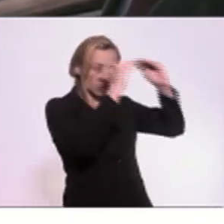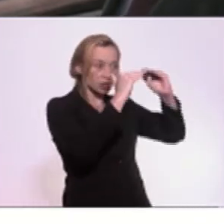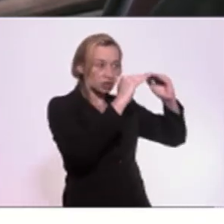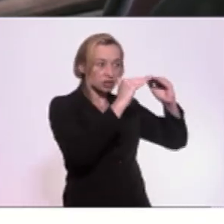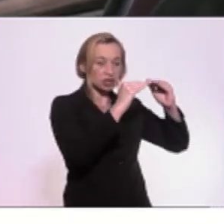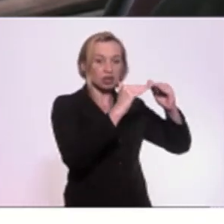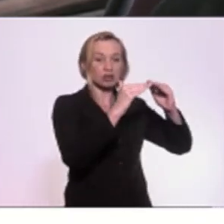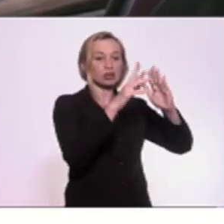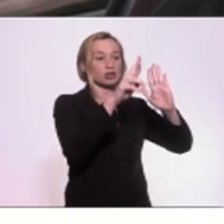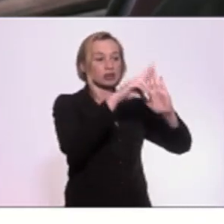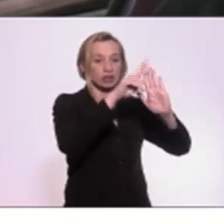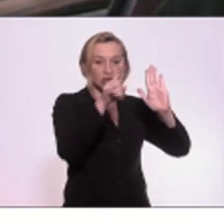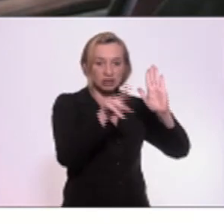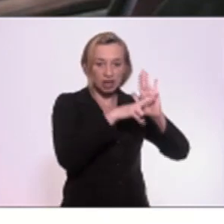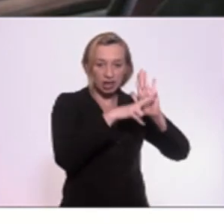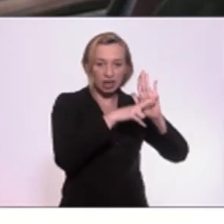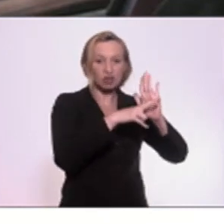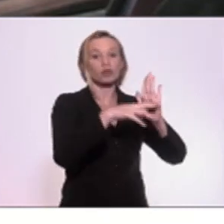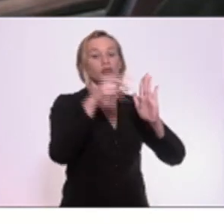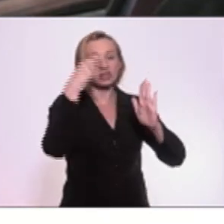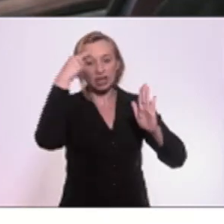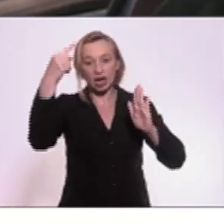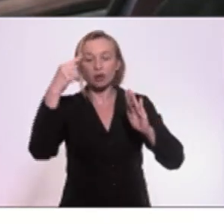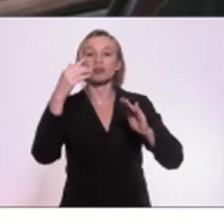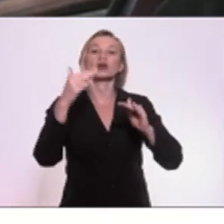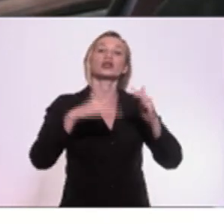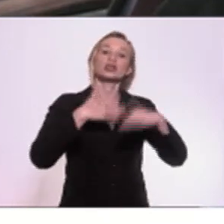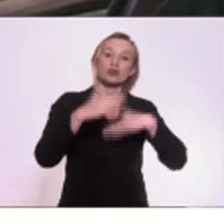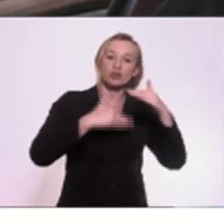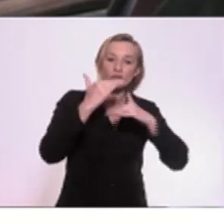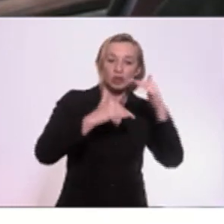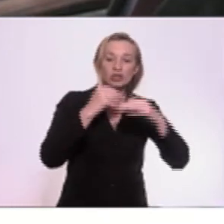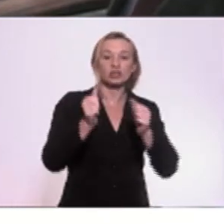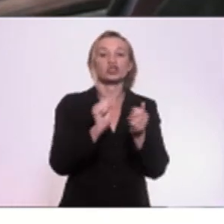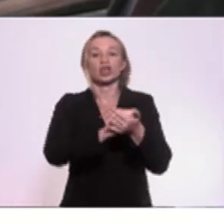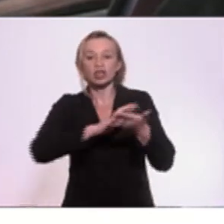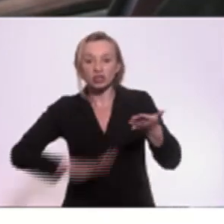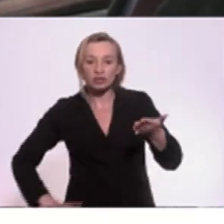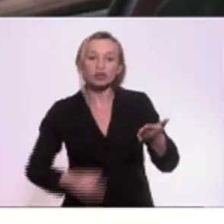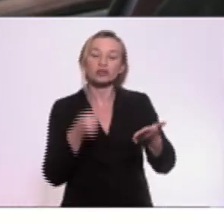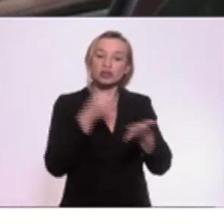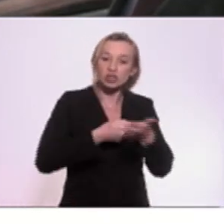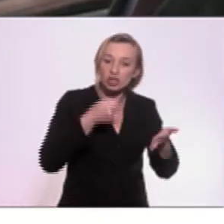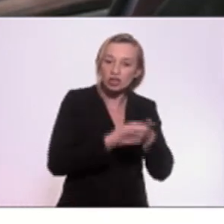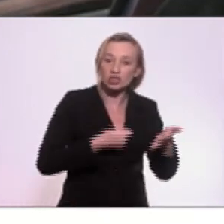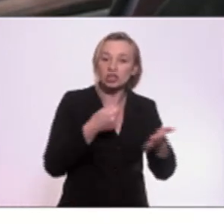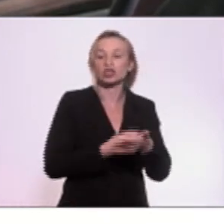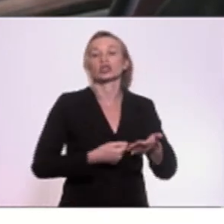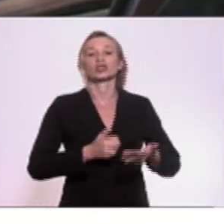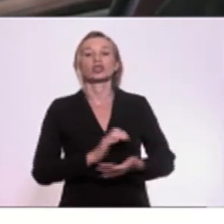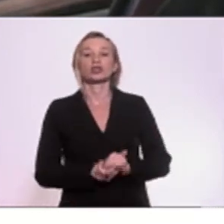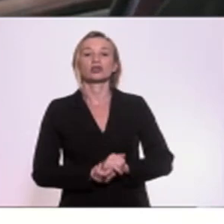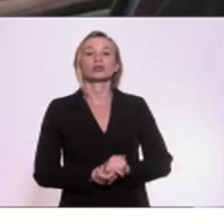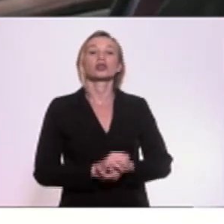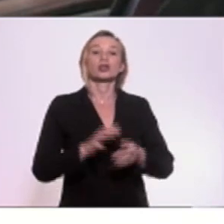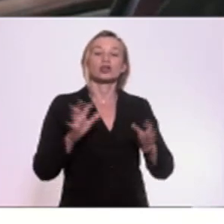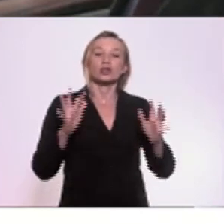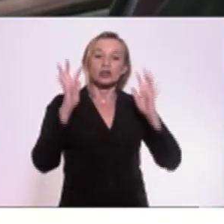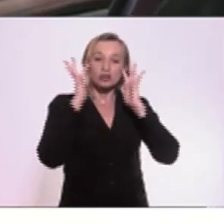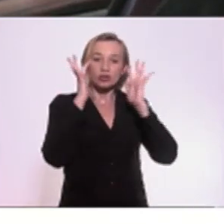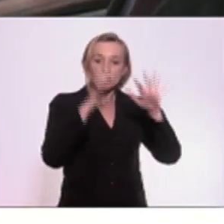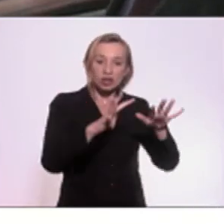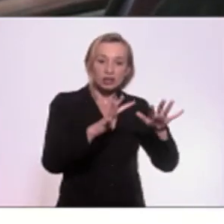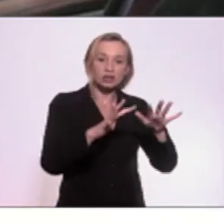os padrões estabelecidos como ideais para o desenvolvimento de atividades que exijam solicitação intelectual e concentração